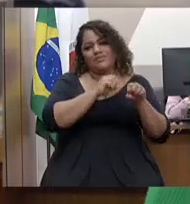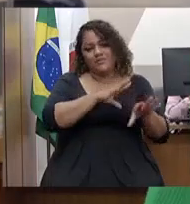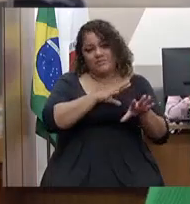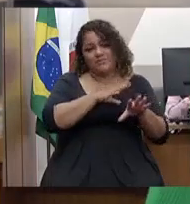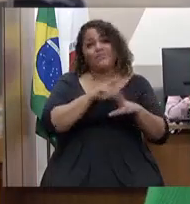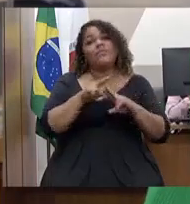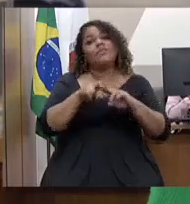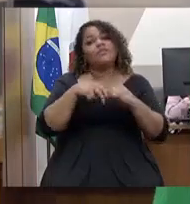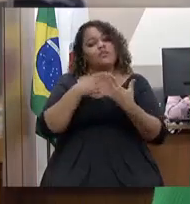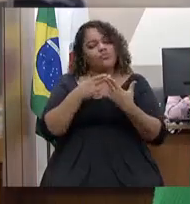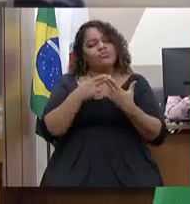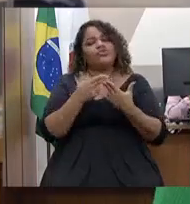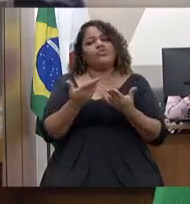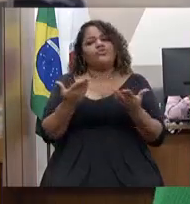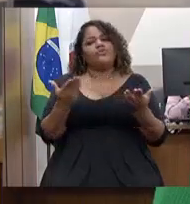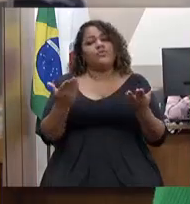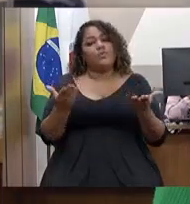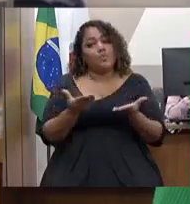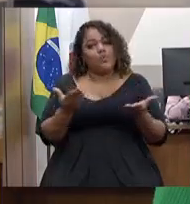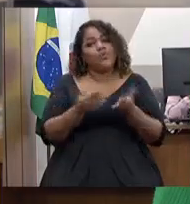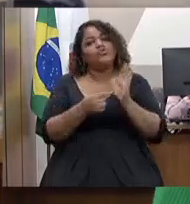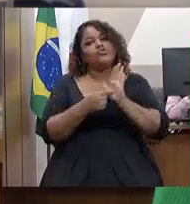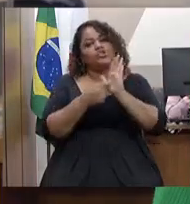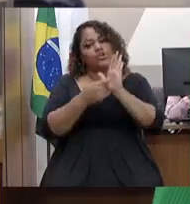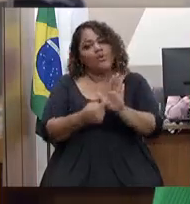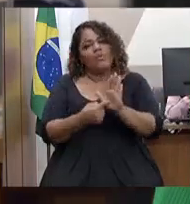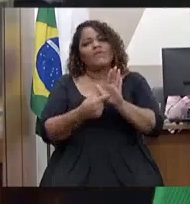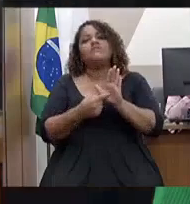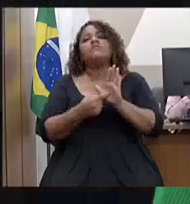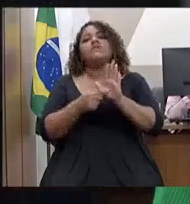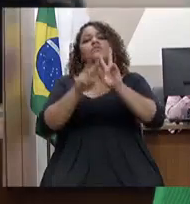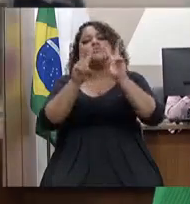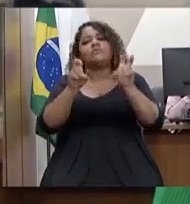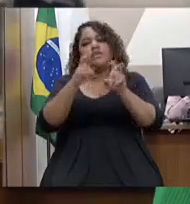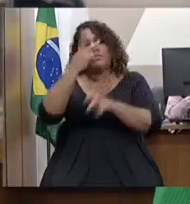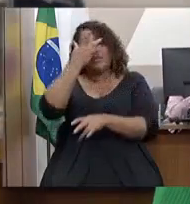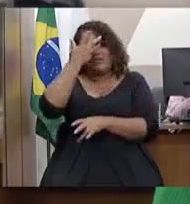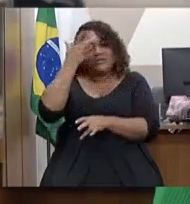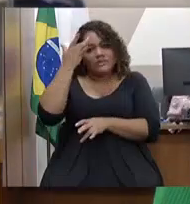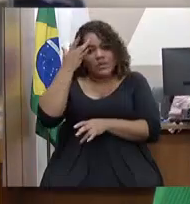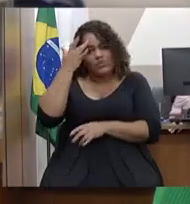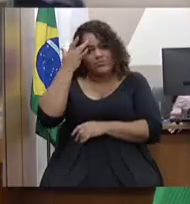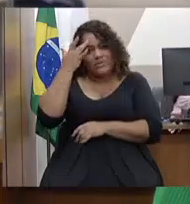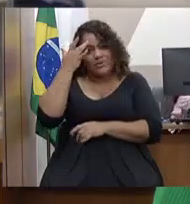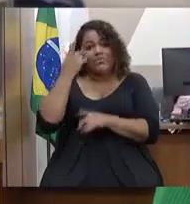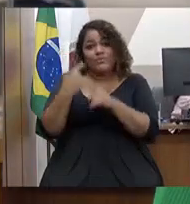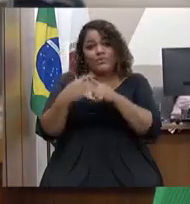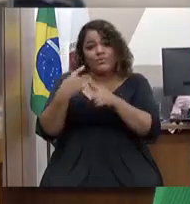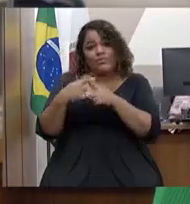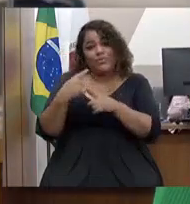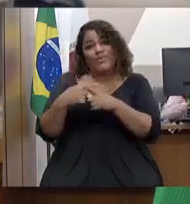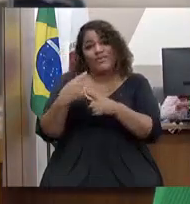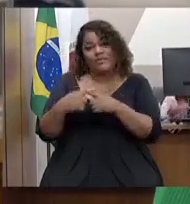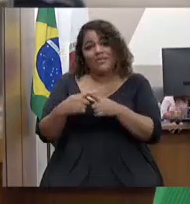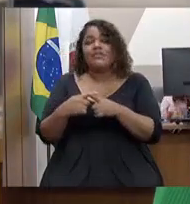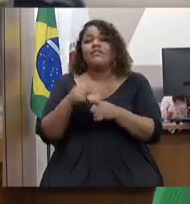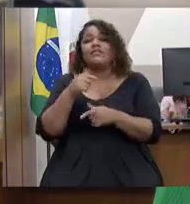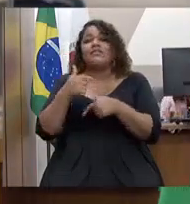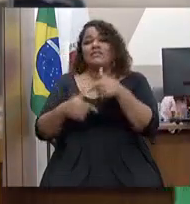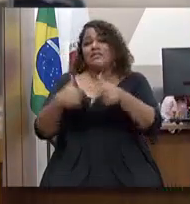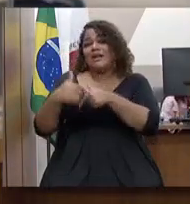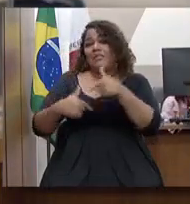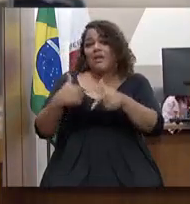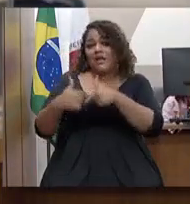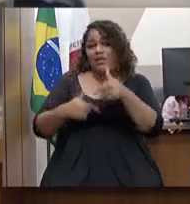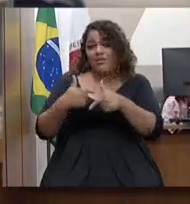debate sobre a saúde mental o trabalho quando é precarizado quando trata o ser humano como